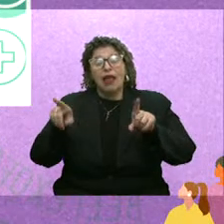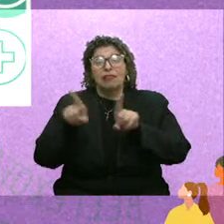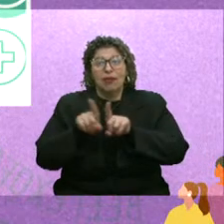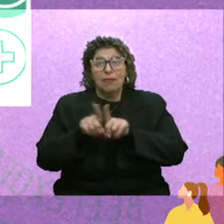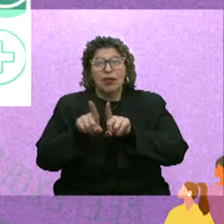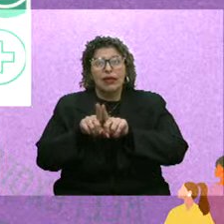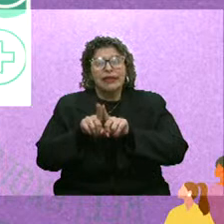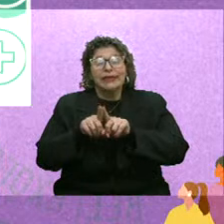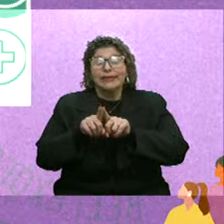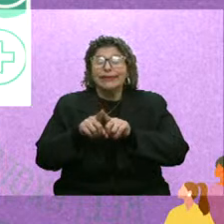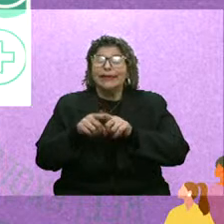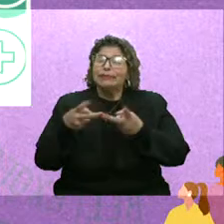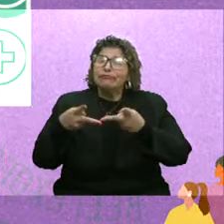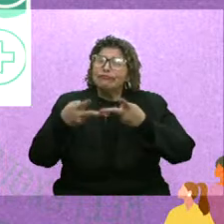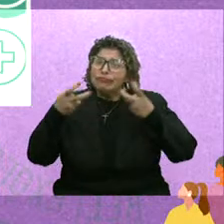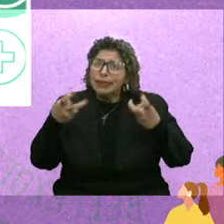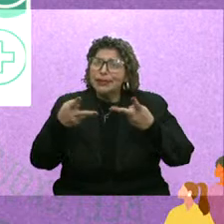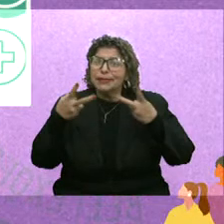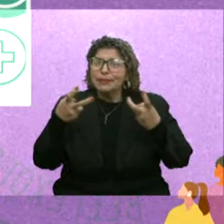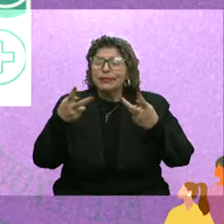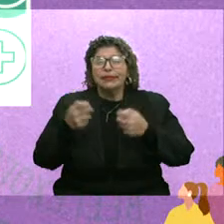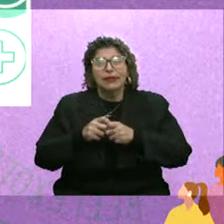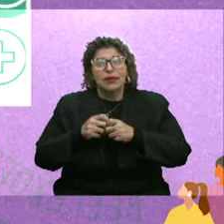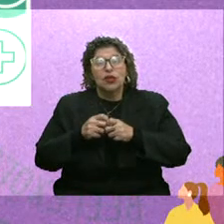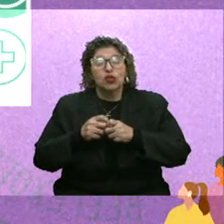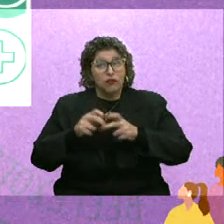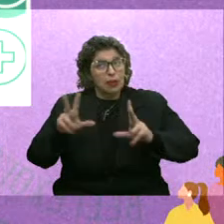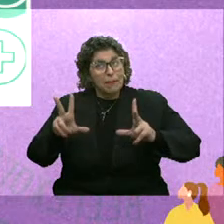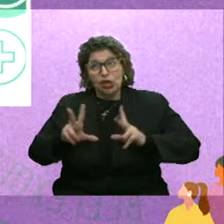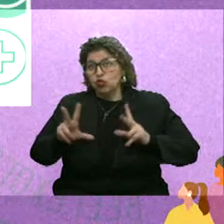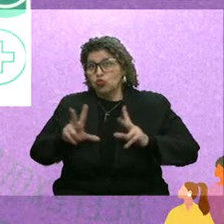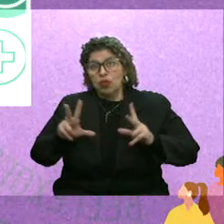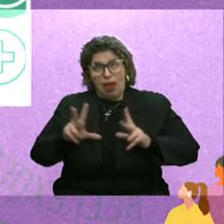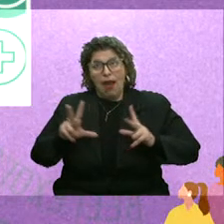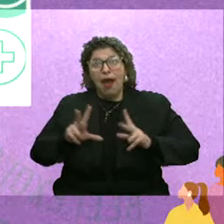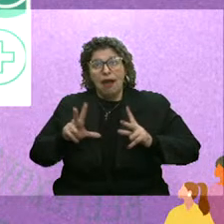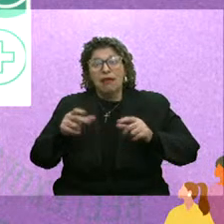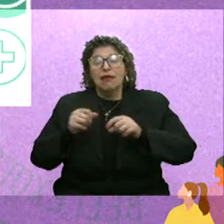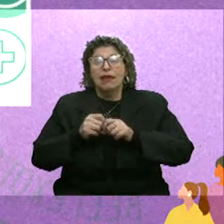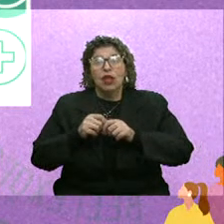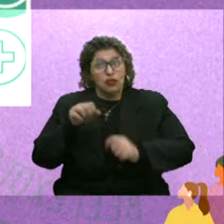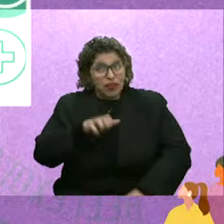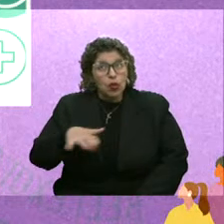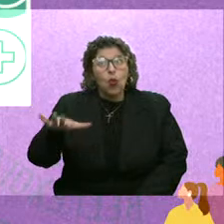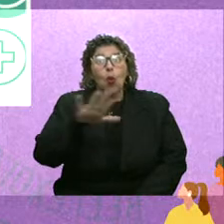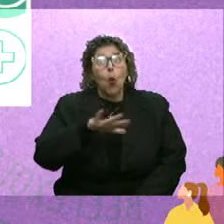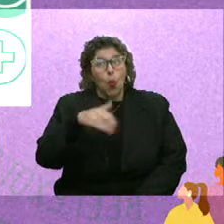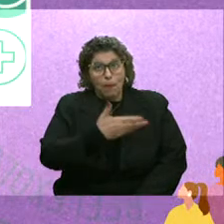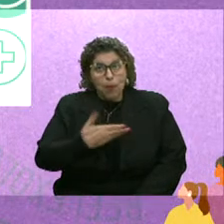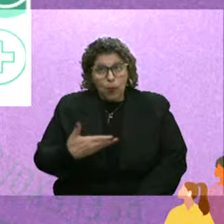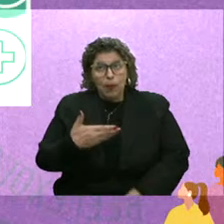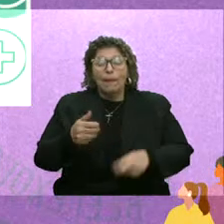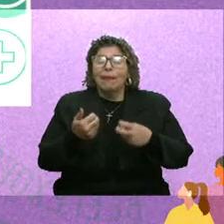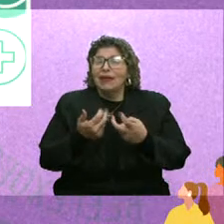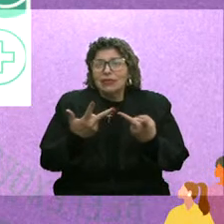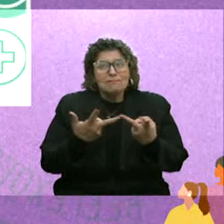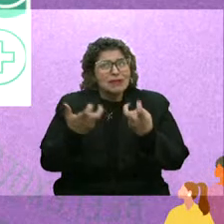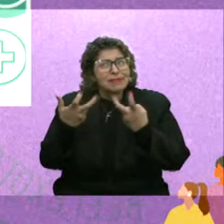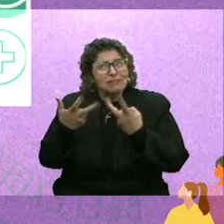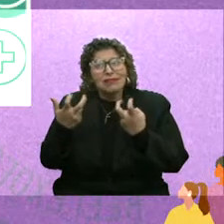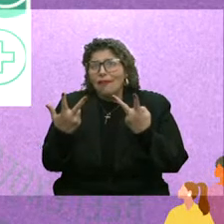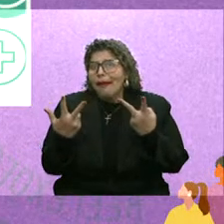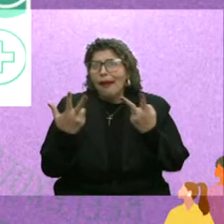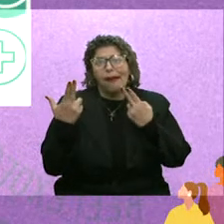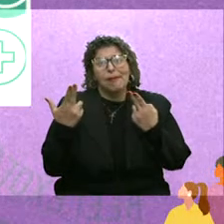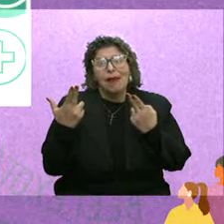leitura, têm a mesma percepção. Nós estamos falando do privado, não avaliando o privado, mas avaliando o público, mas a percepção é comum. Isso era importante a